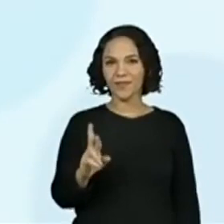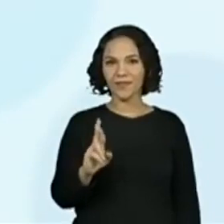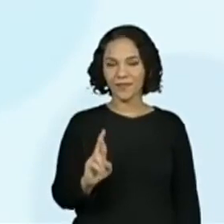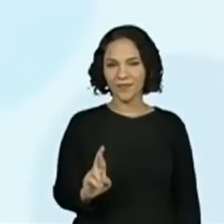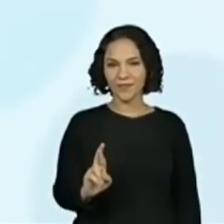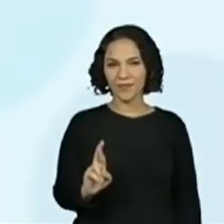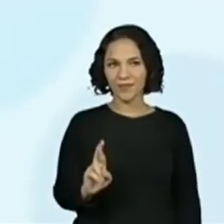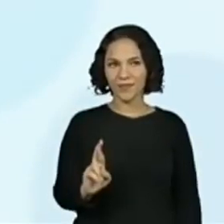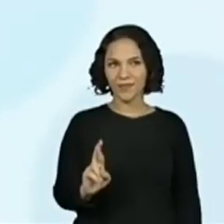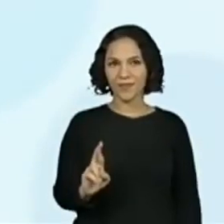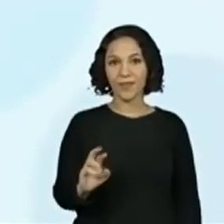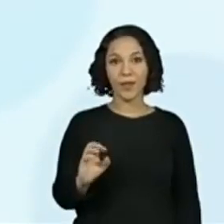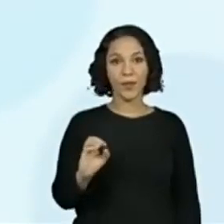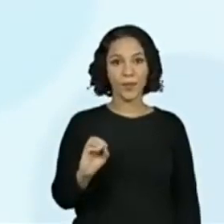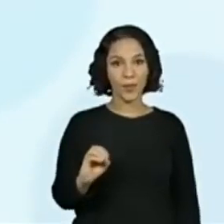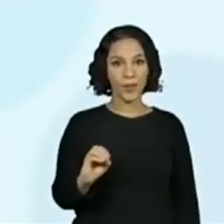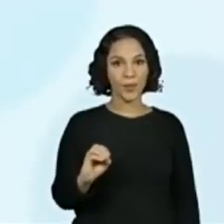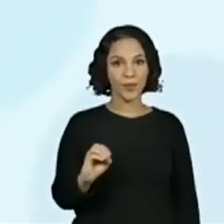Pro.